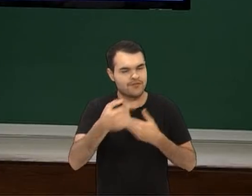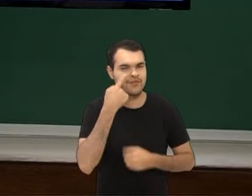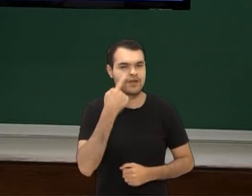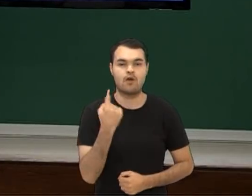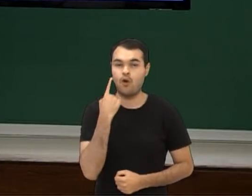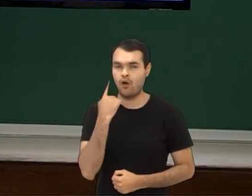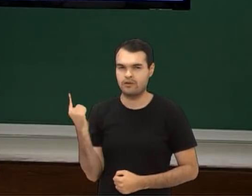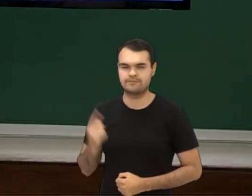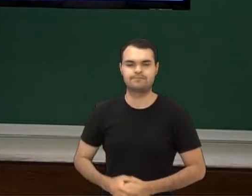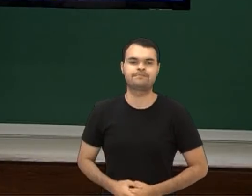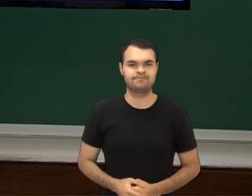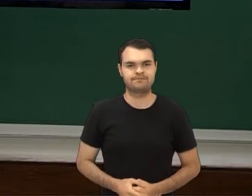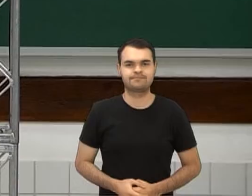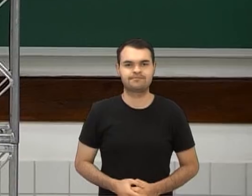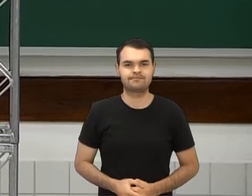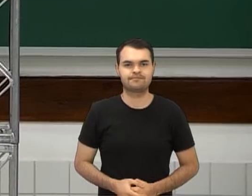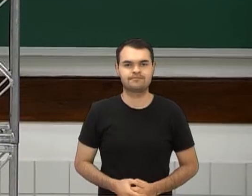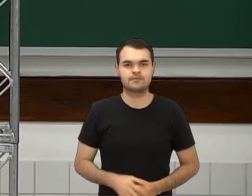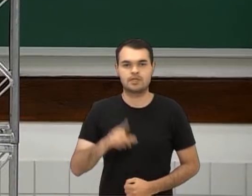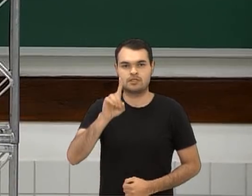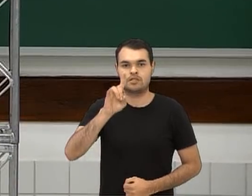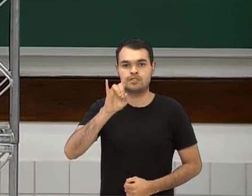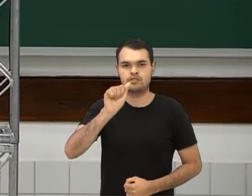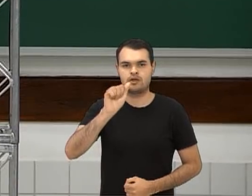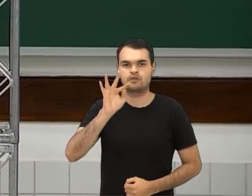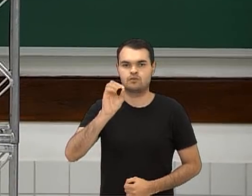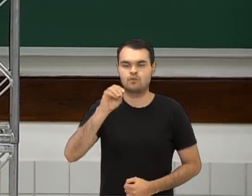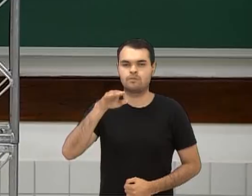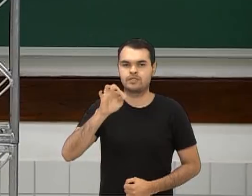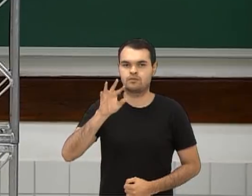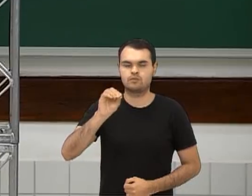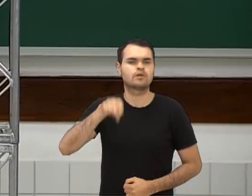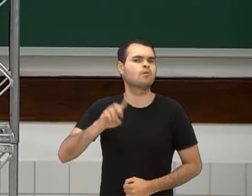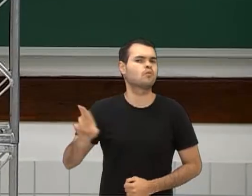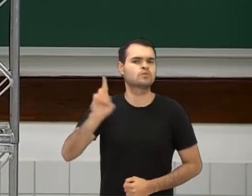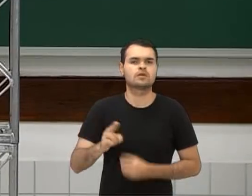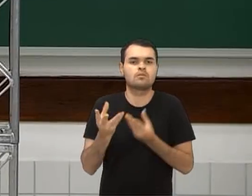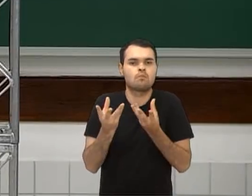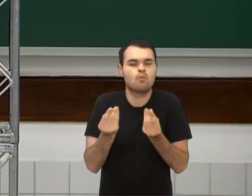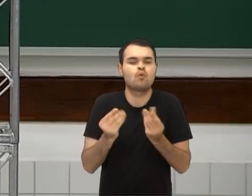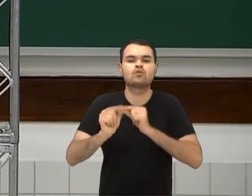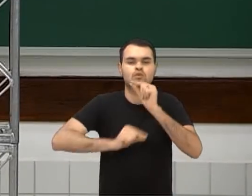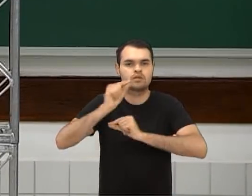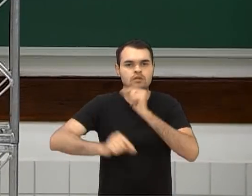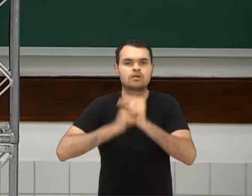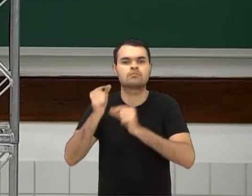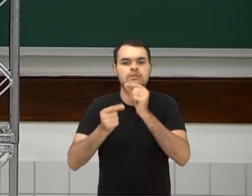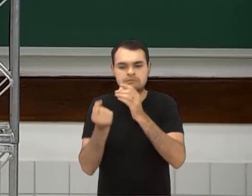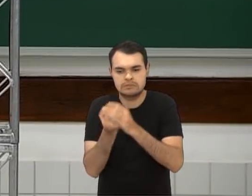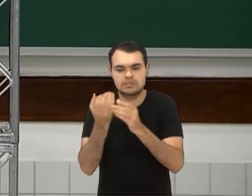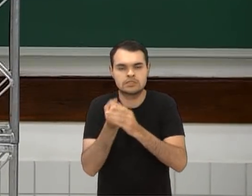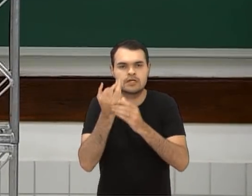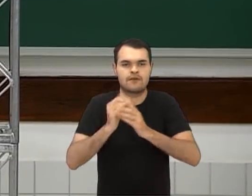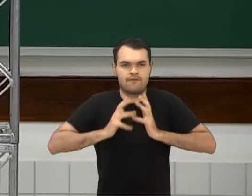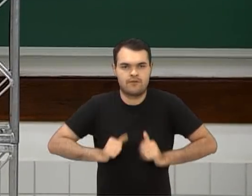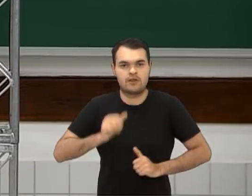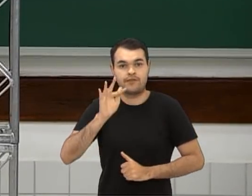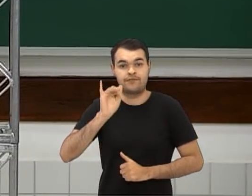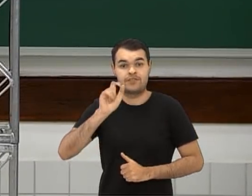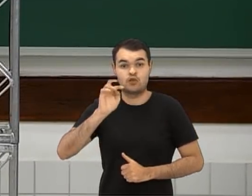lá, o diatomito é utilizado, pessoal, muito na fabricação de filtros. Como é